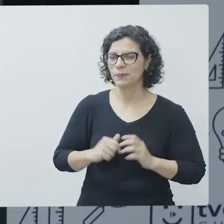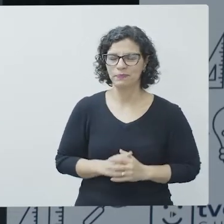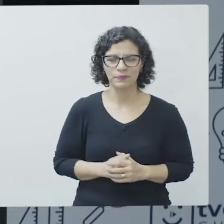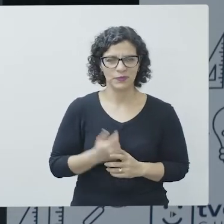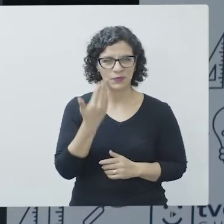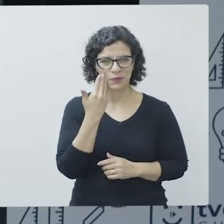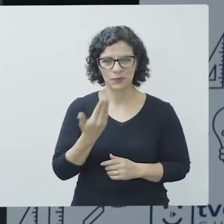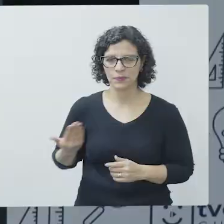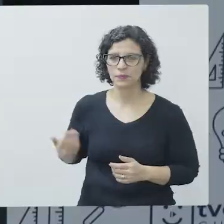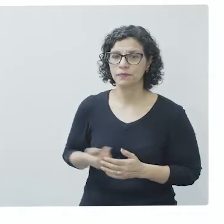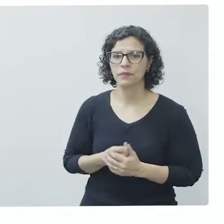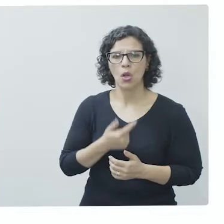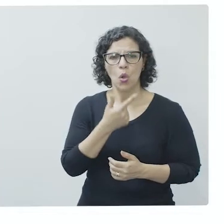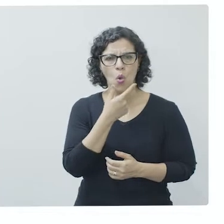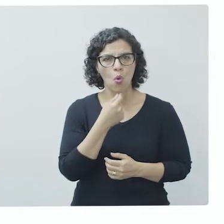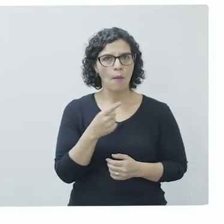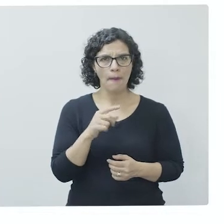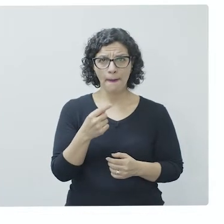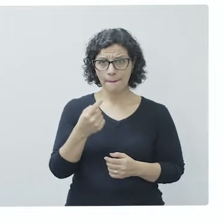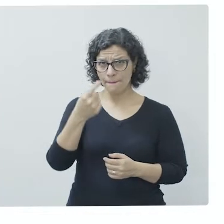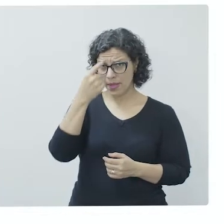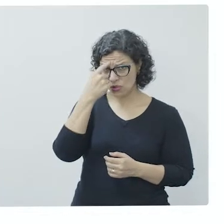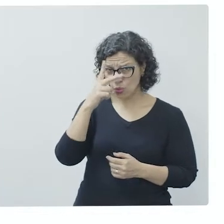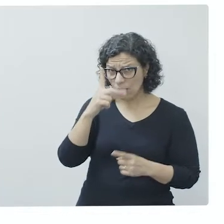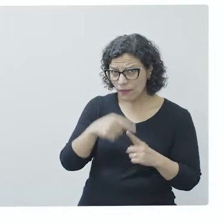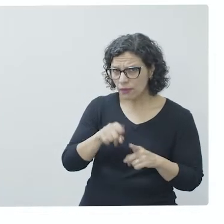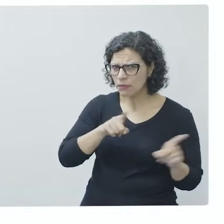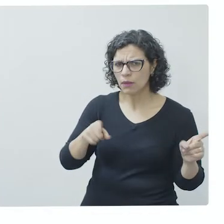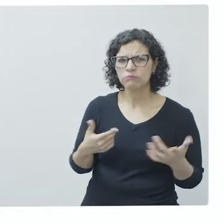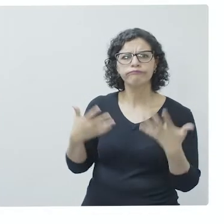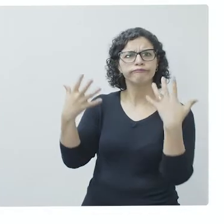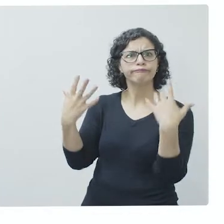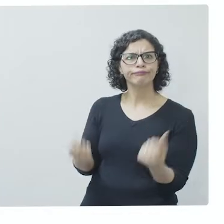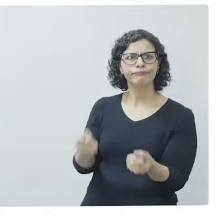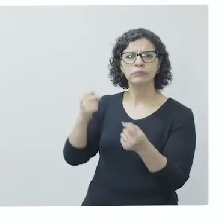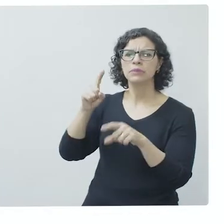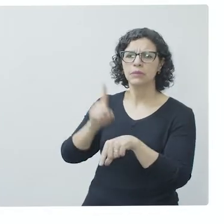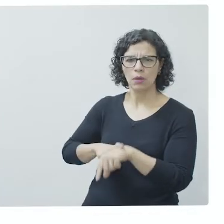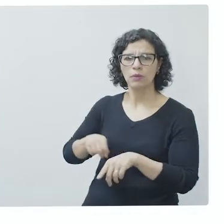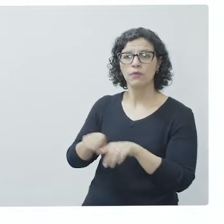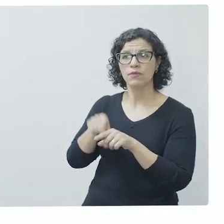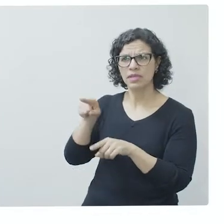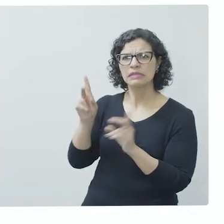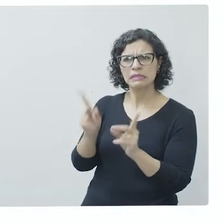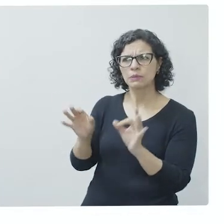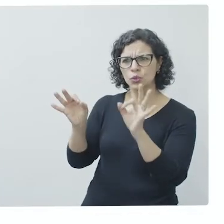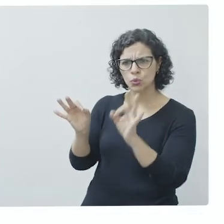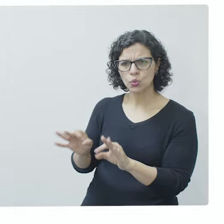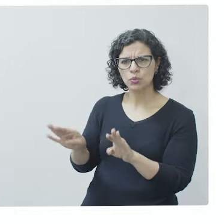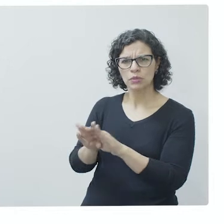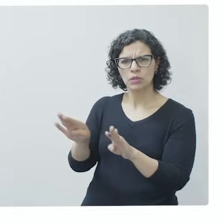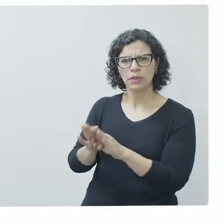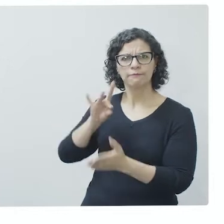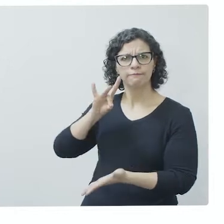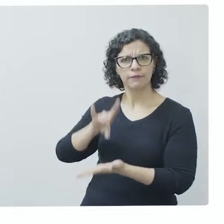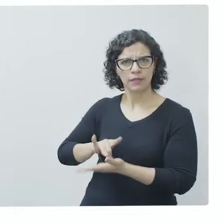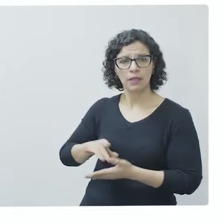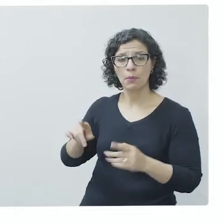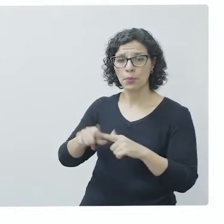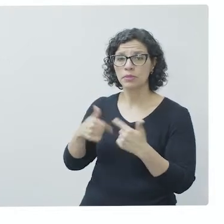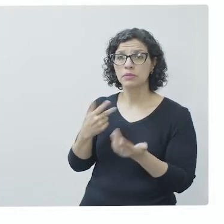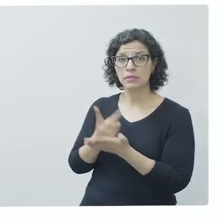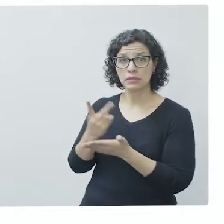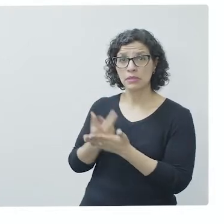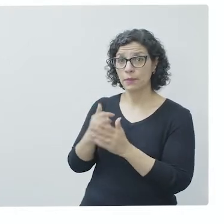fazer. Olha só, o homem não pensou duas vezes. "Aceito. Você sempre foi justa e honesta,